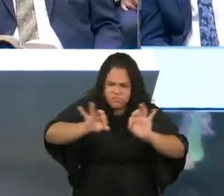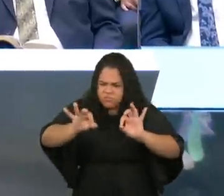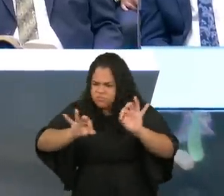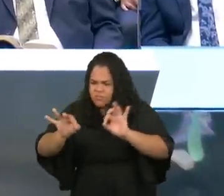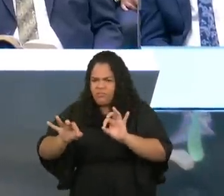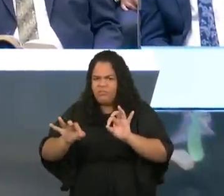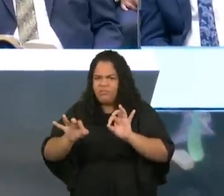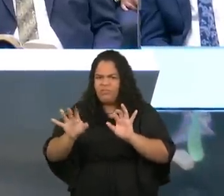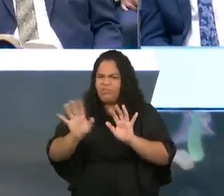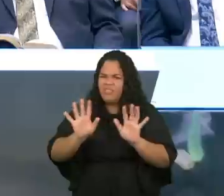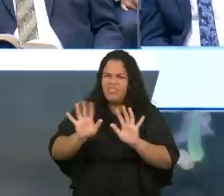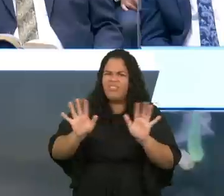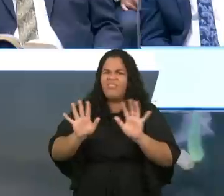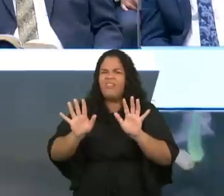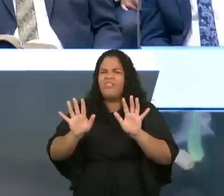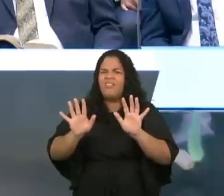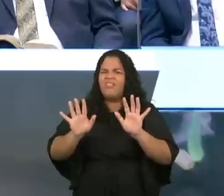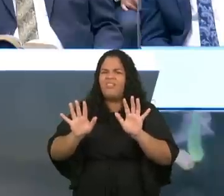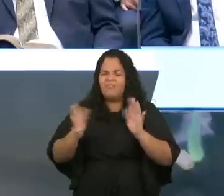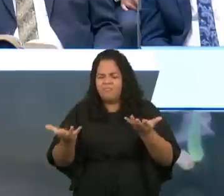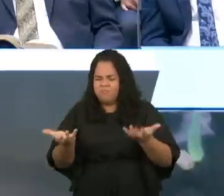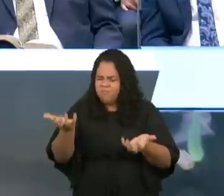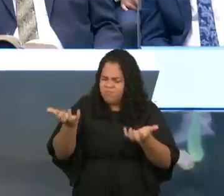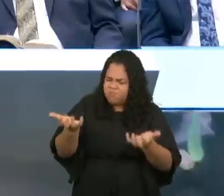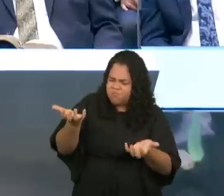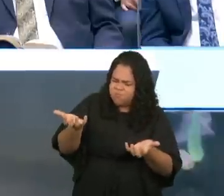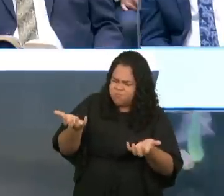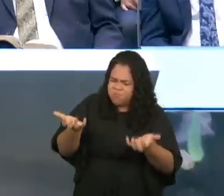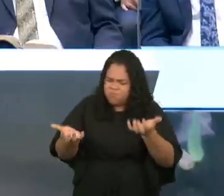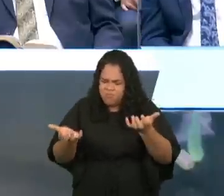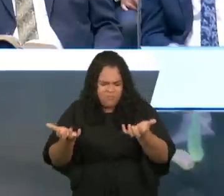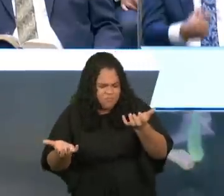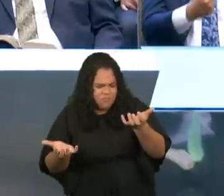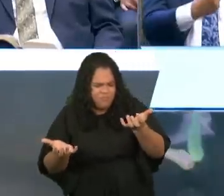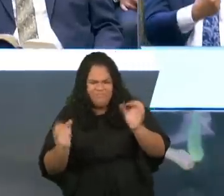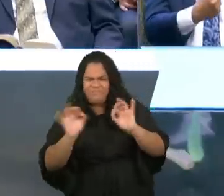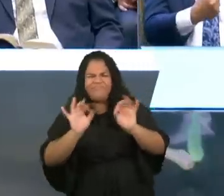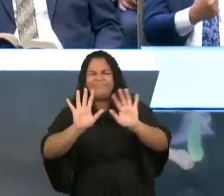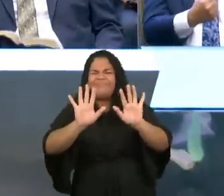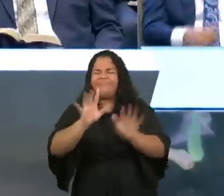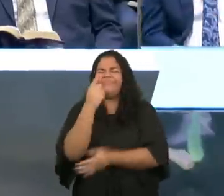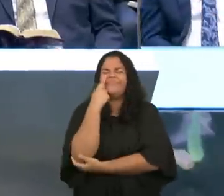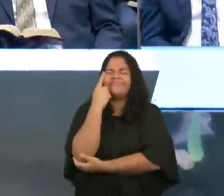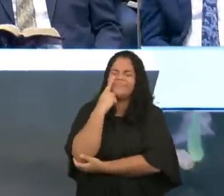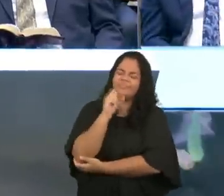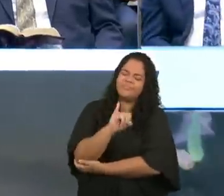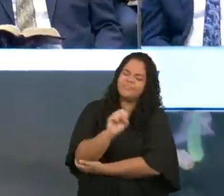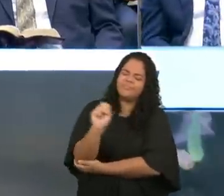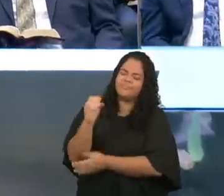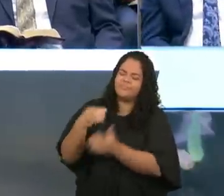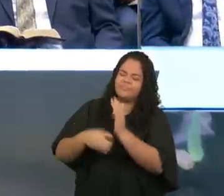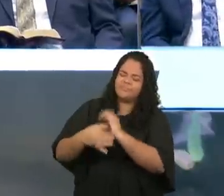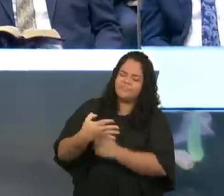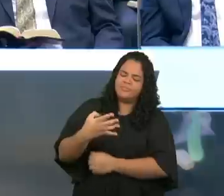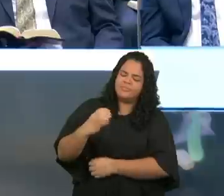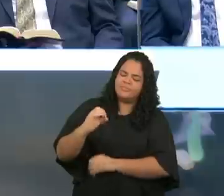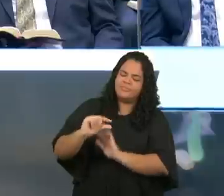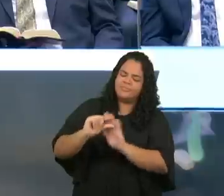voltímetro, não foi balança, nem micrômetro. Diz Isaías 40, versículo 12 e 13.